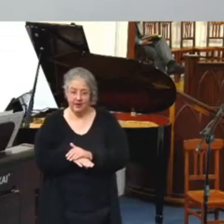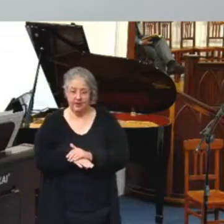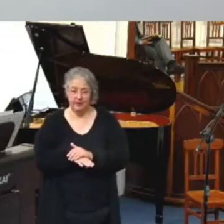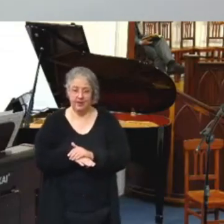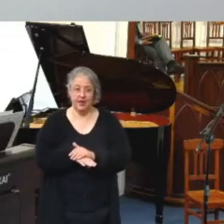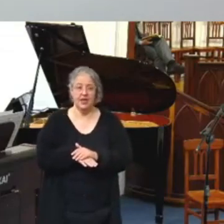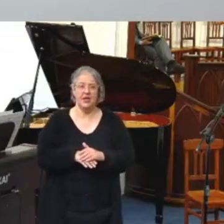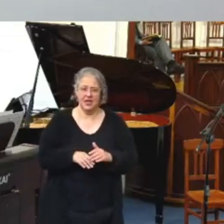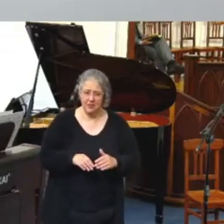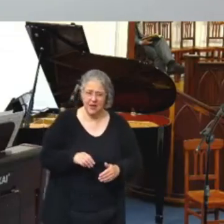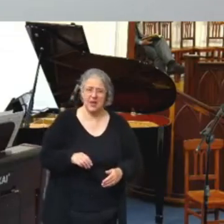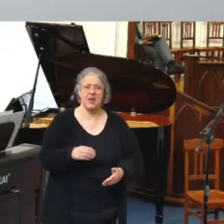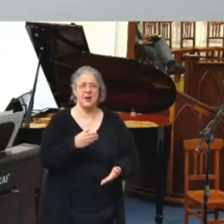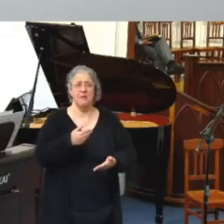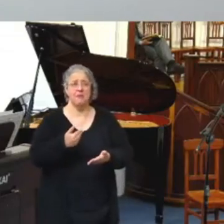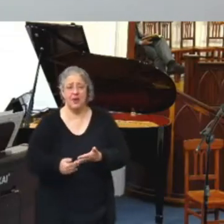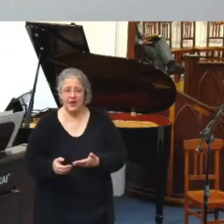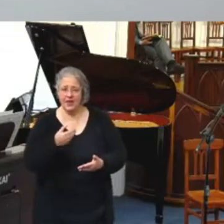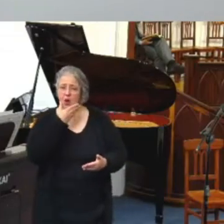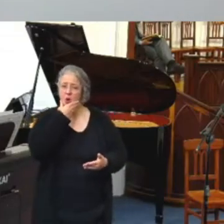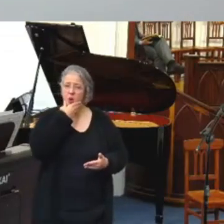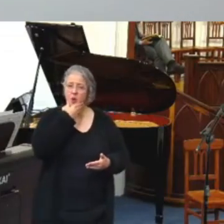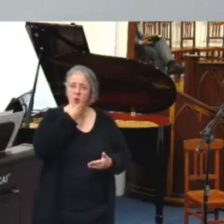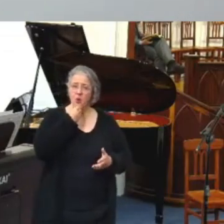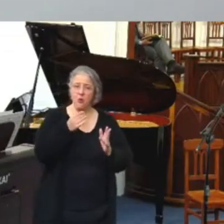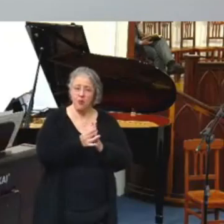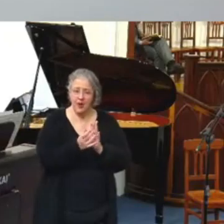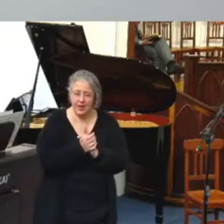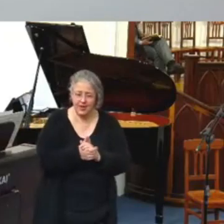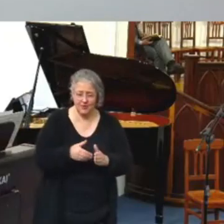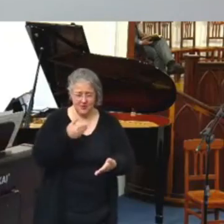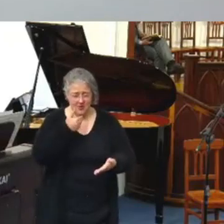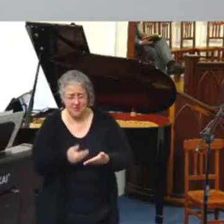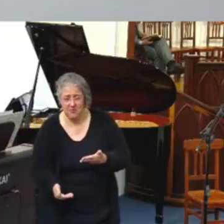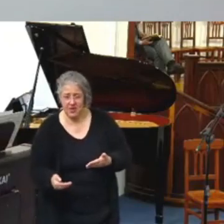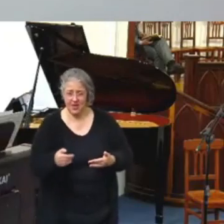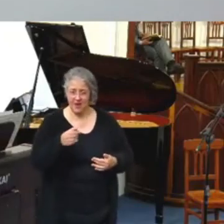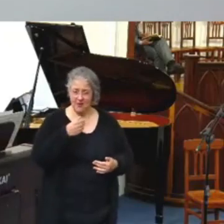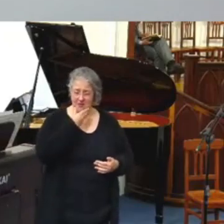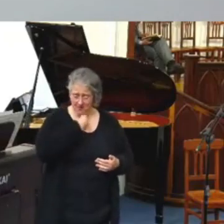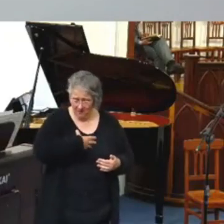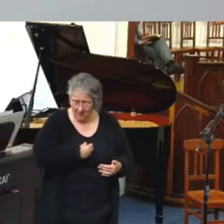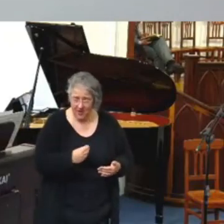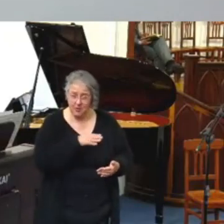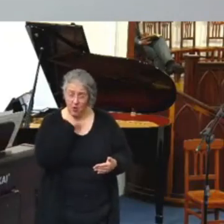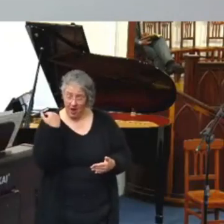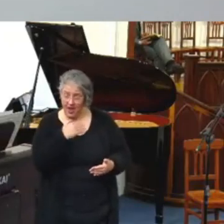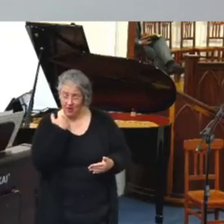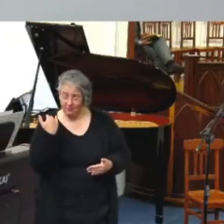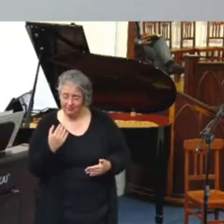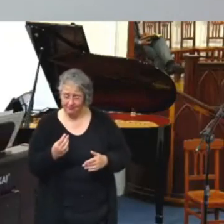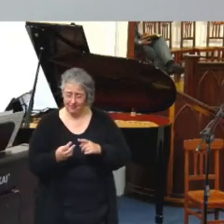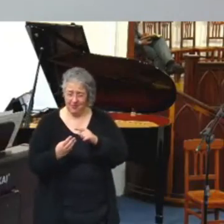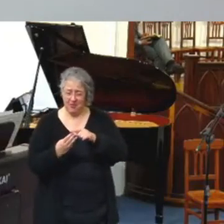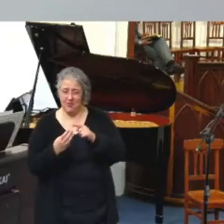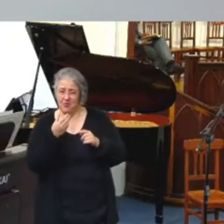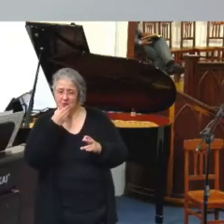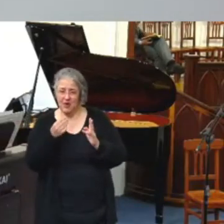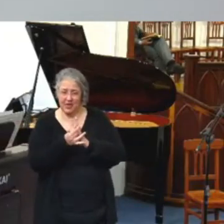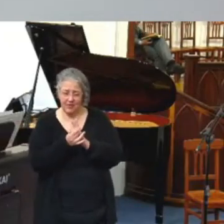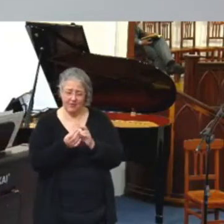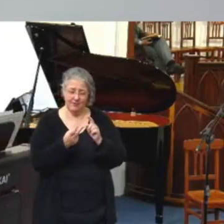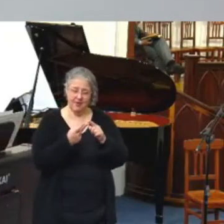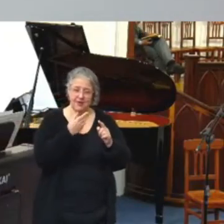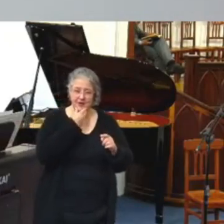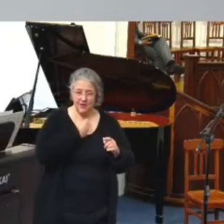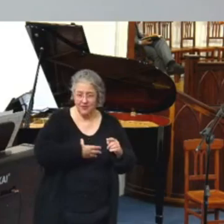Davi traz aqui então essa pergunta temporal, até quando? Até quando, Senhor, eu vou